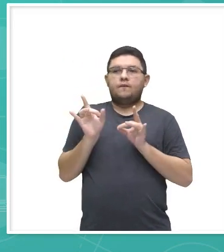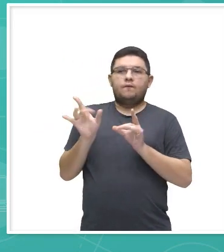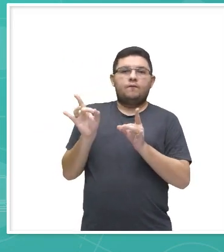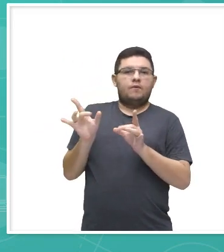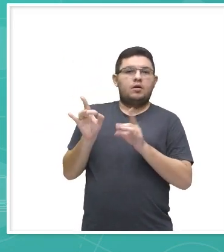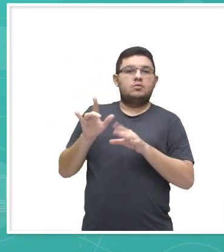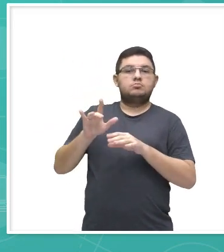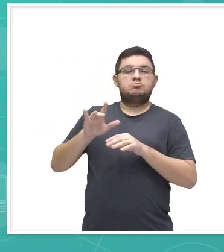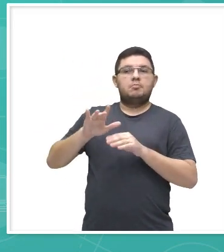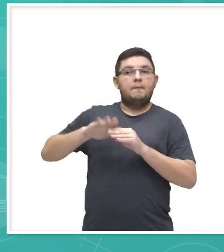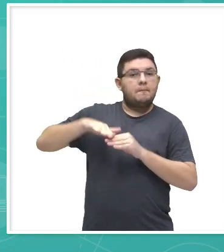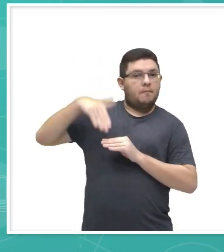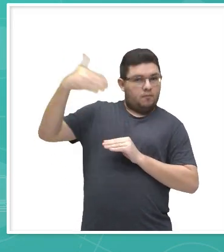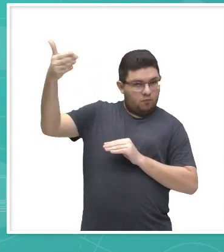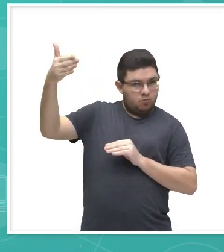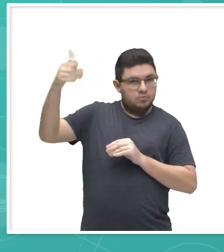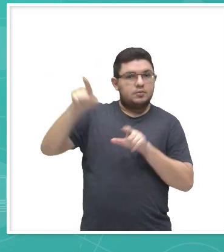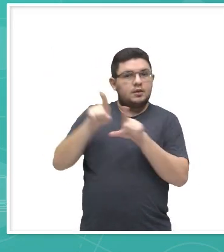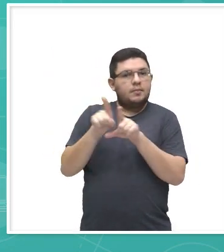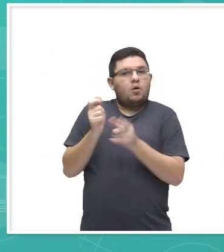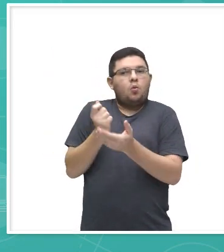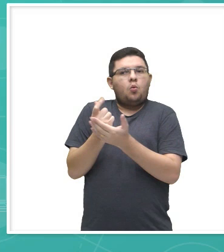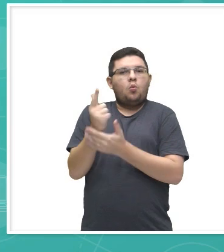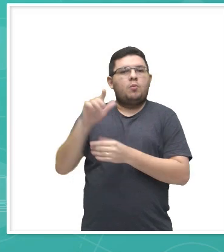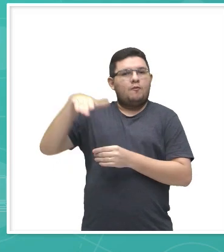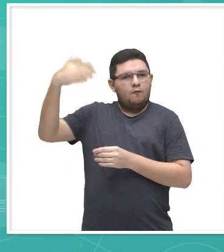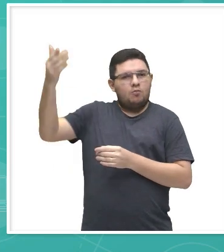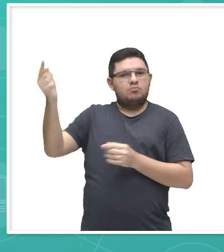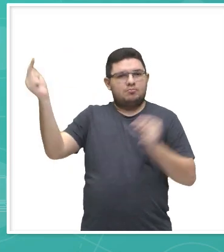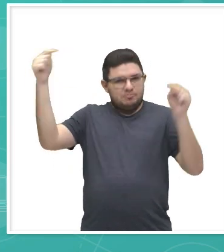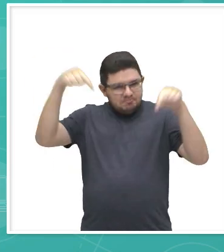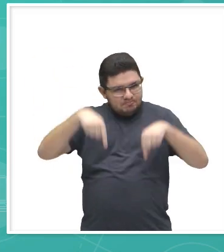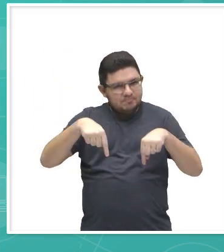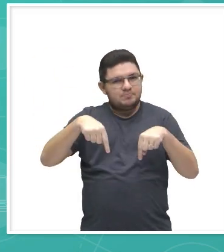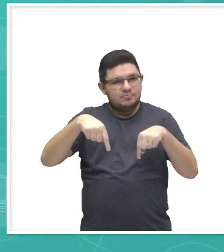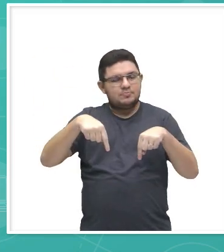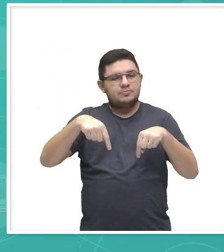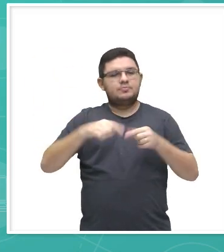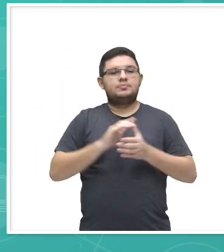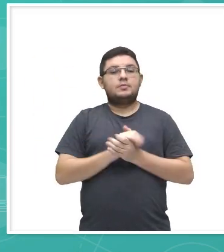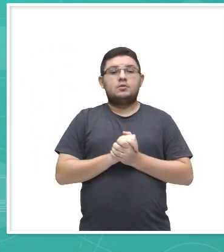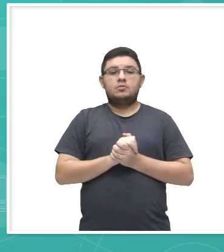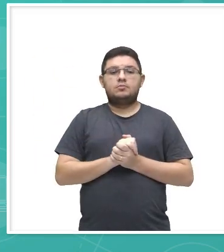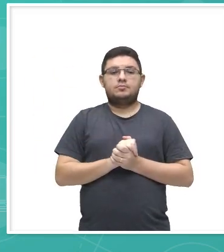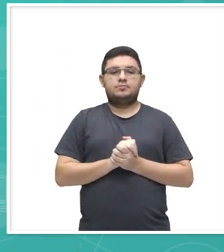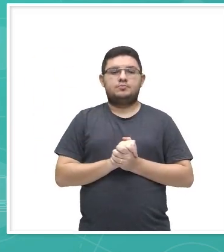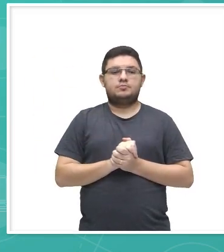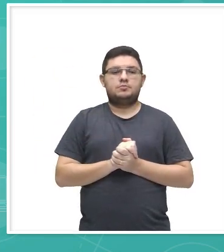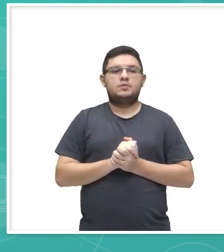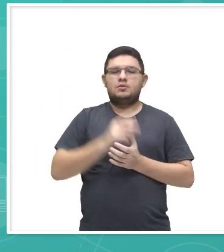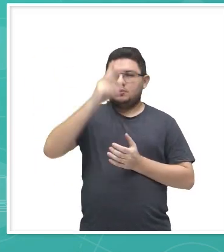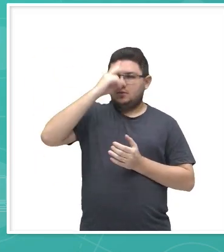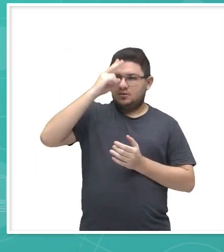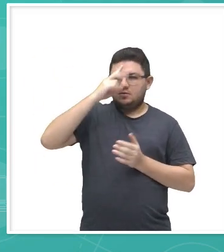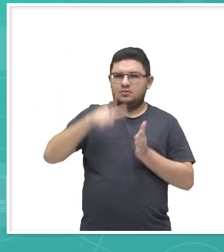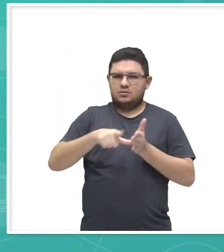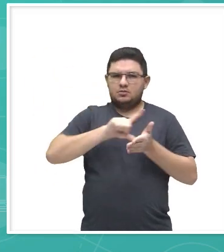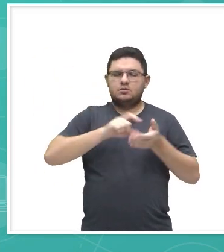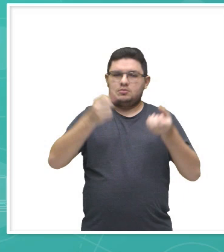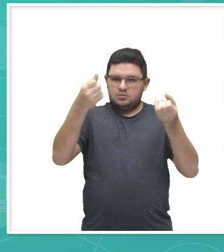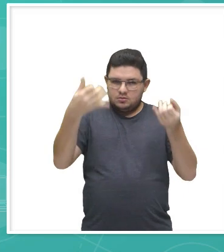da agricultura comercial, né, onde ela vai ser comercializada para outros países, né? E a gente